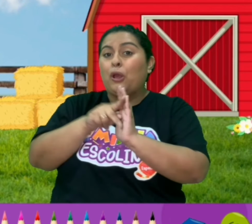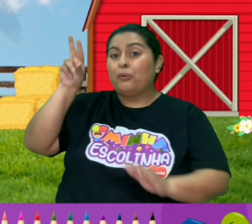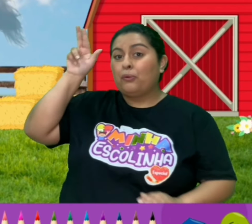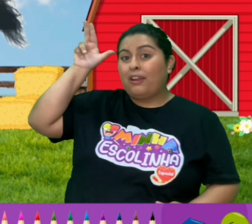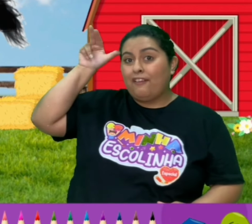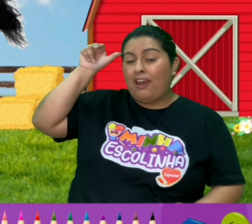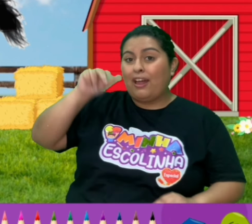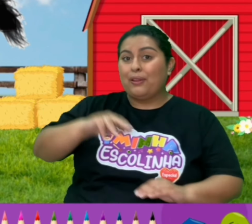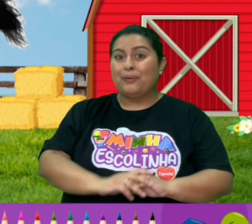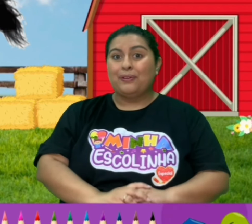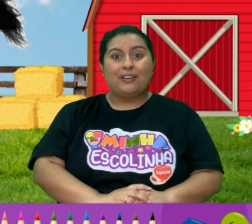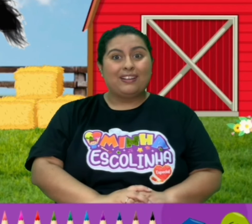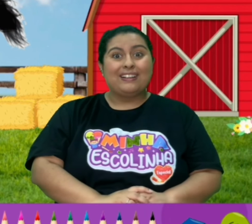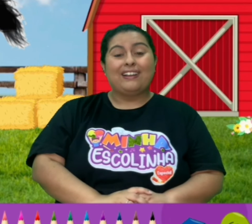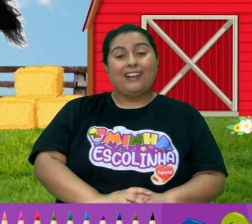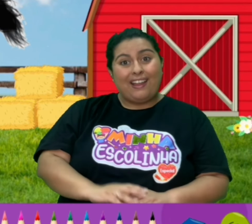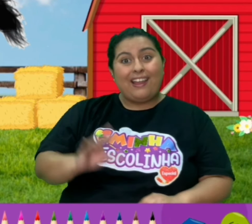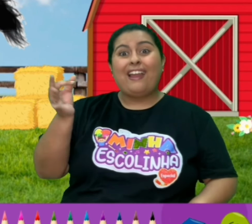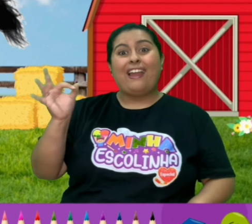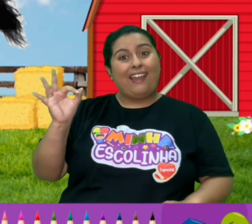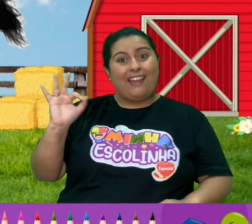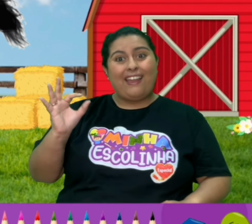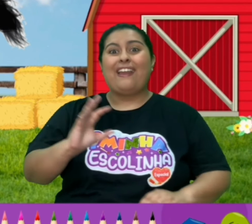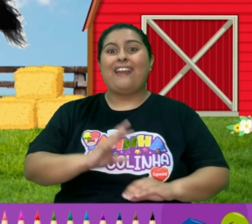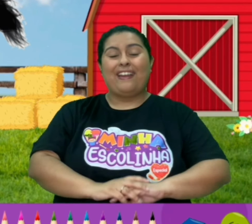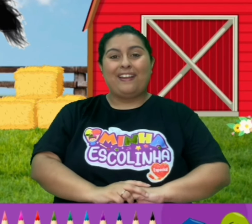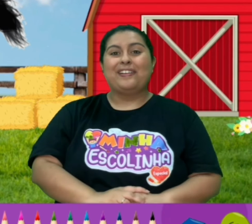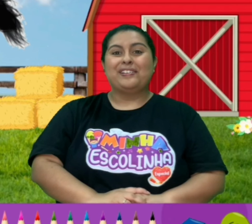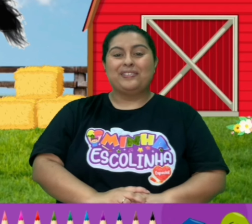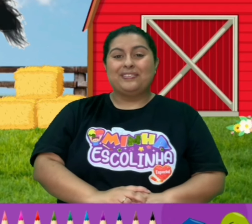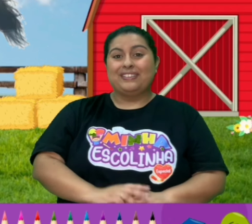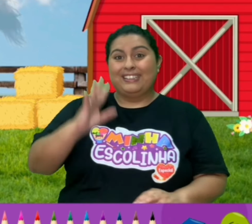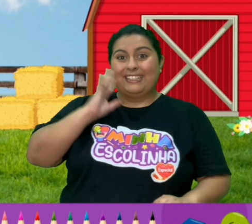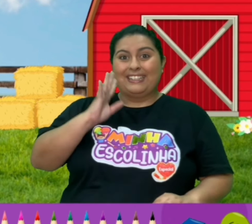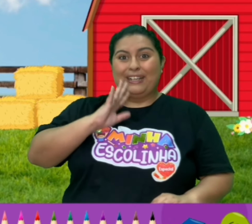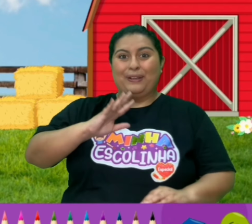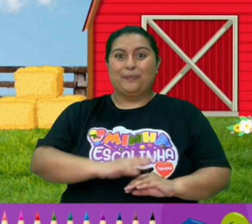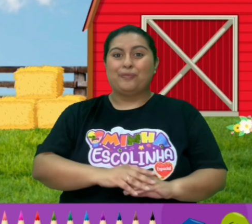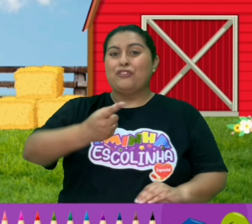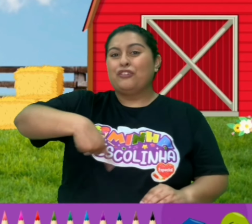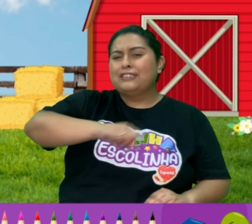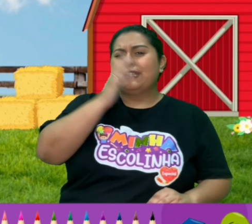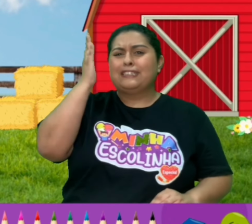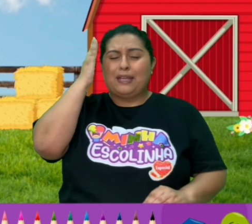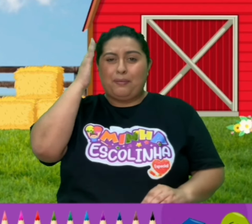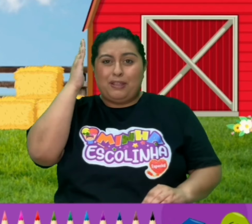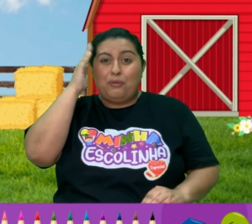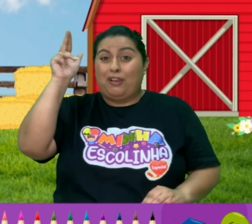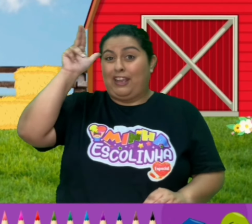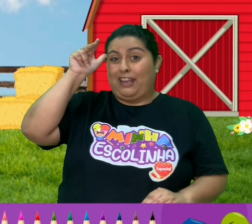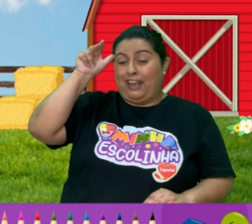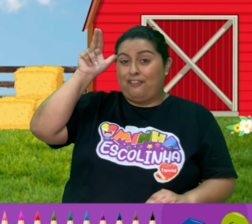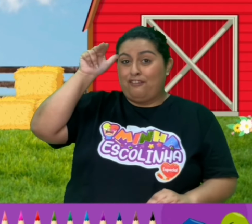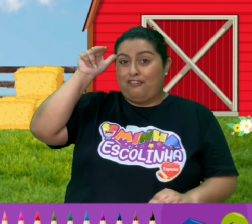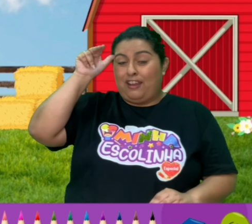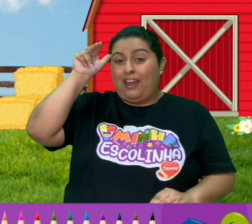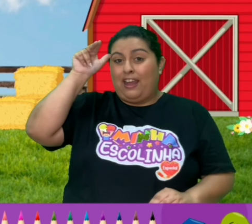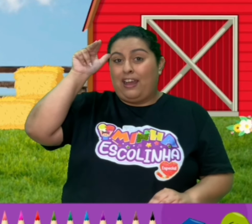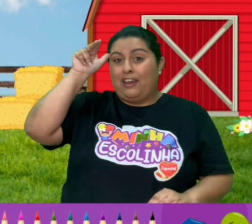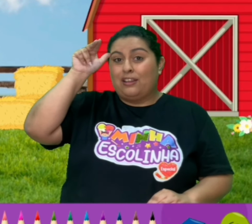faz? Isso mesmo! Que legal, né? Vocês sabiam que o cavalo é um